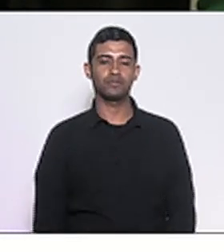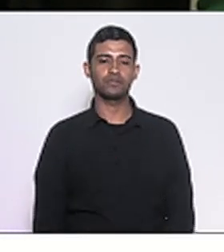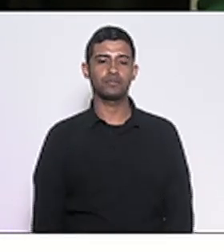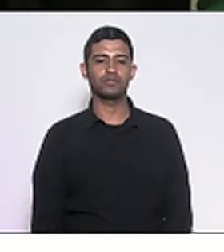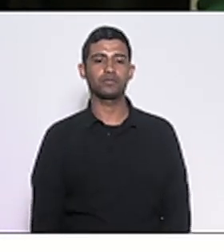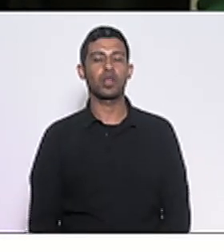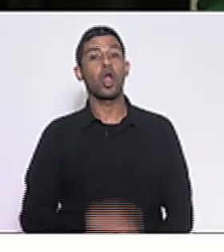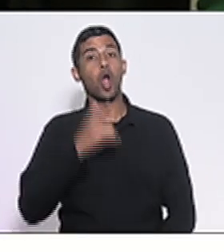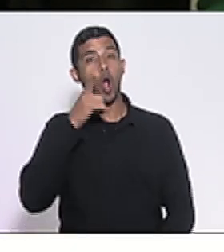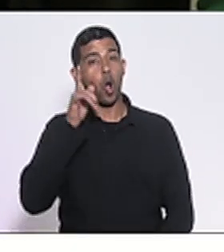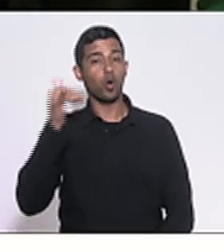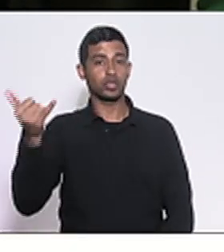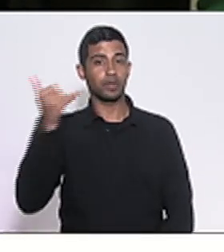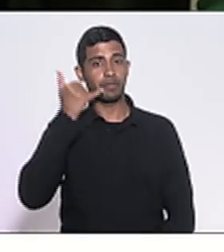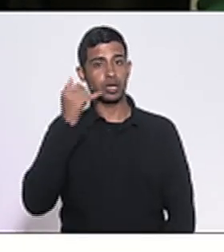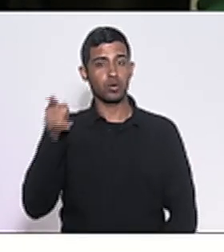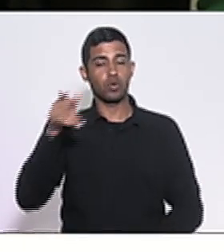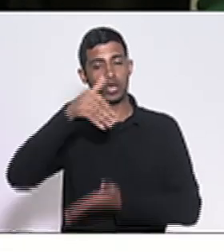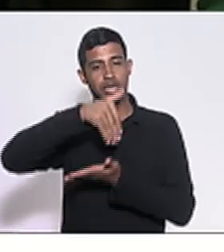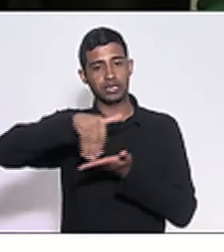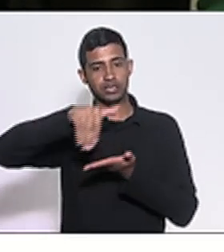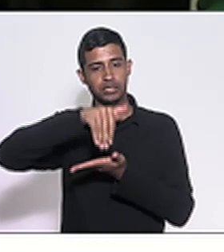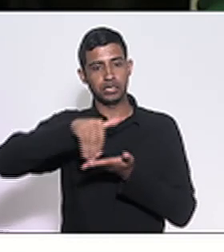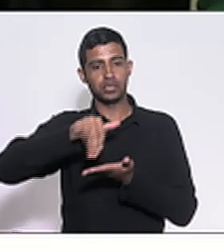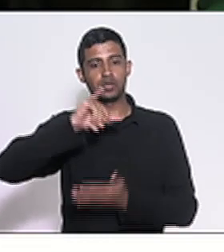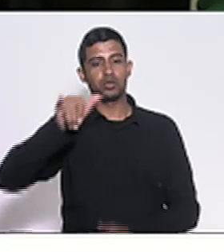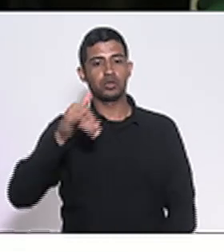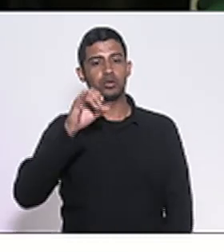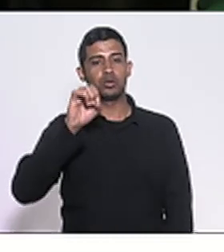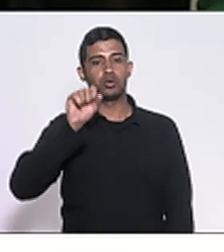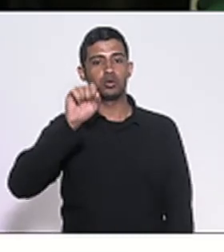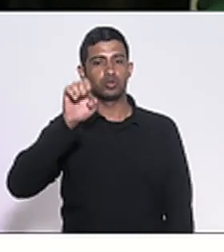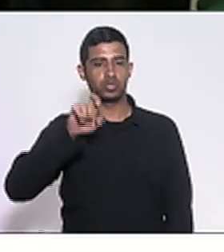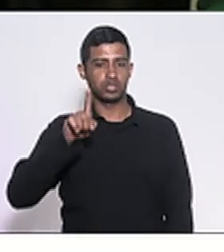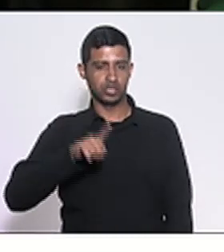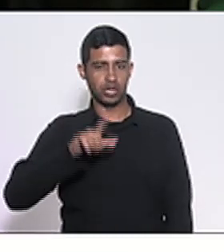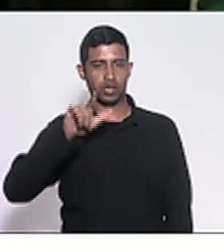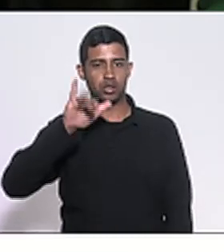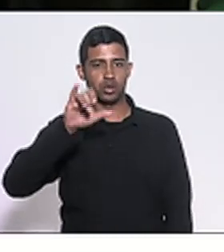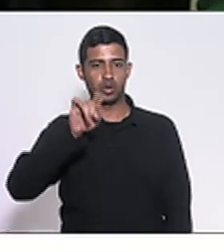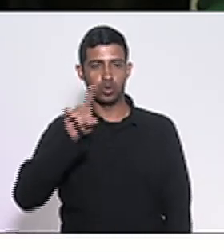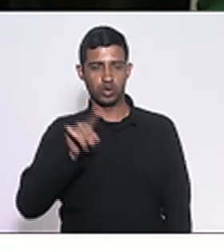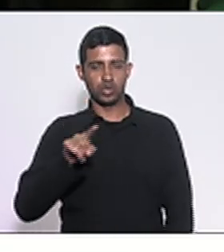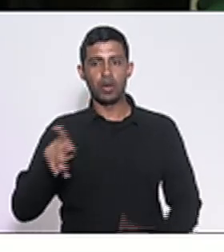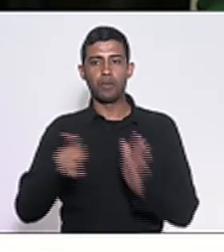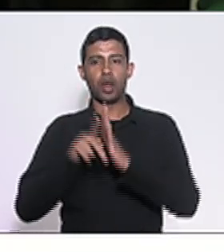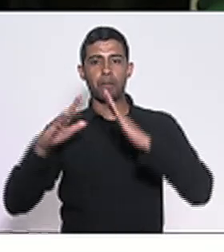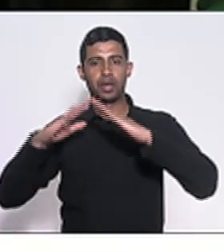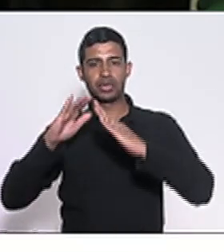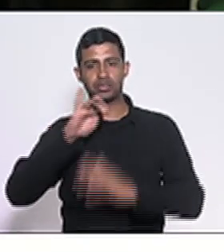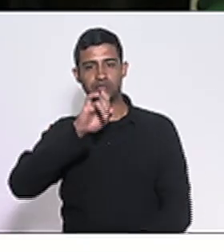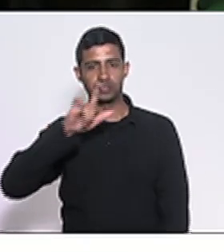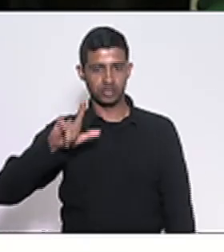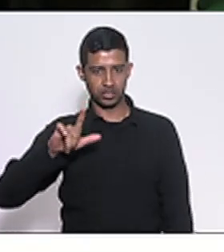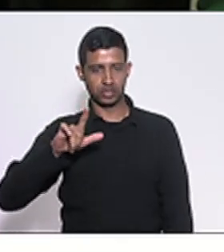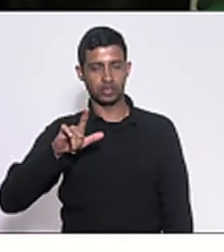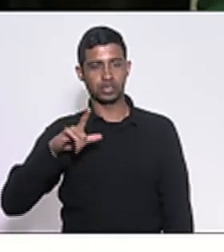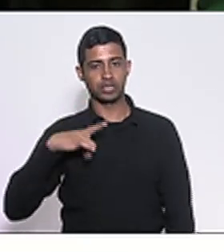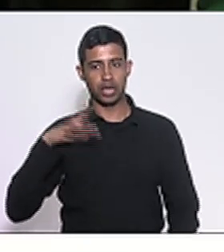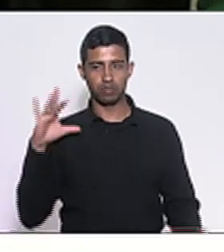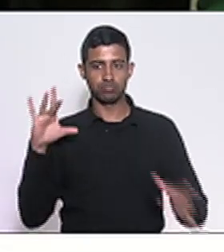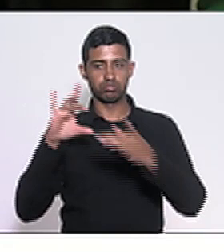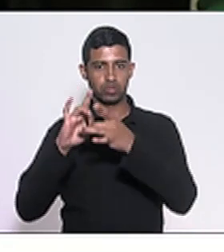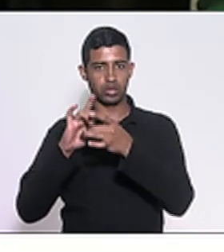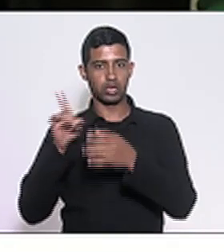recebi ontem um telefonema do secretário José Luiz Zamit, da Casa Civil, a qual o PRODERJ está vinculado na